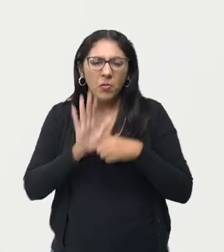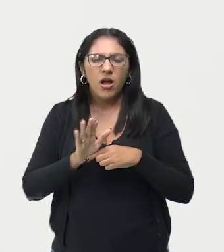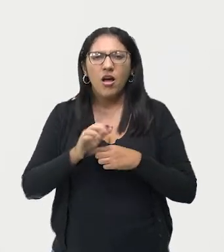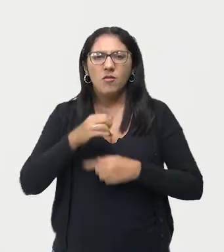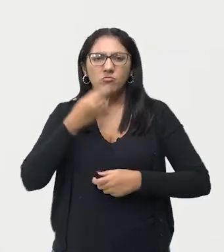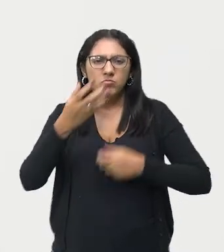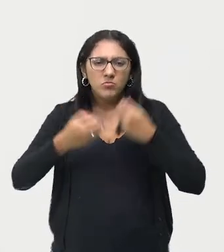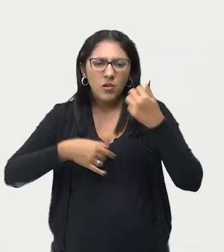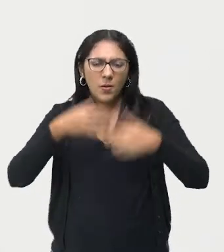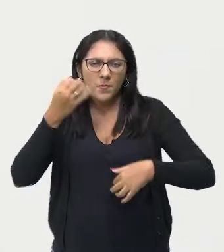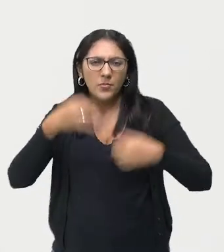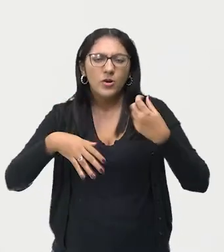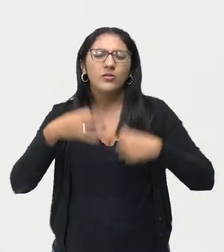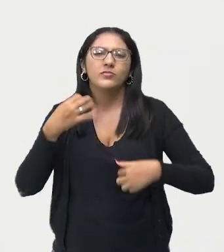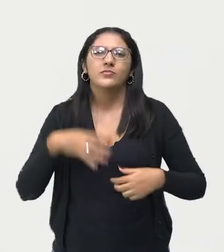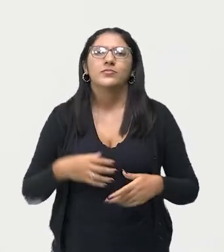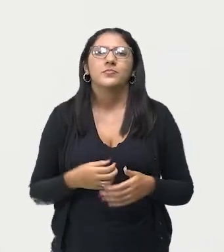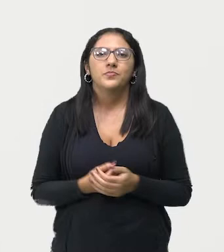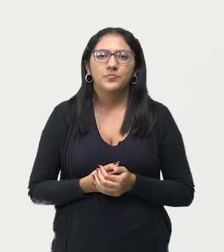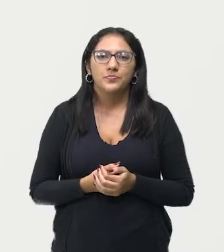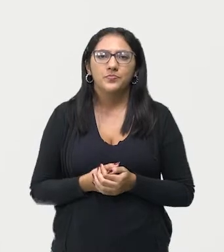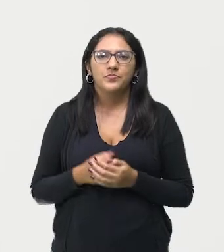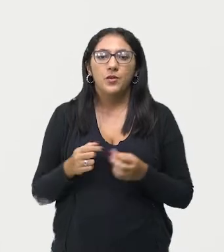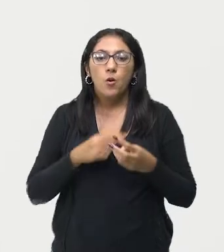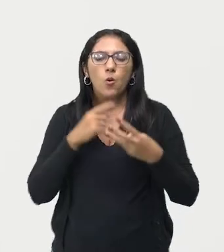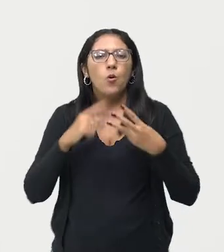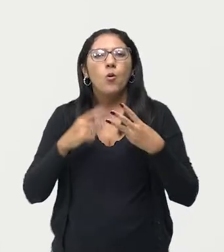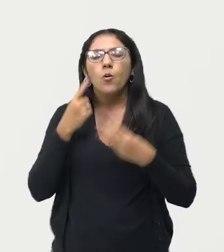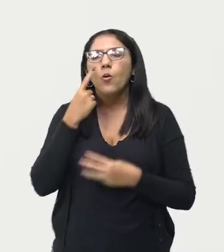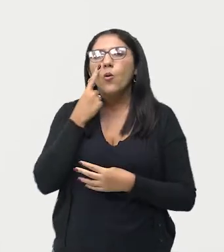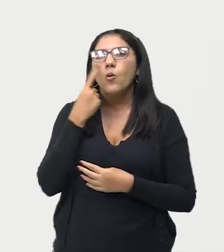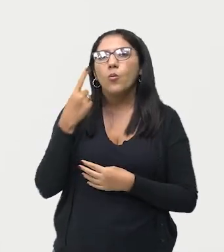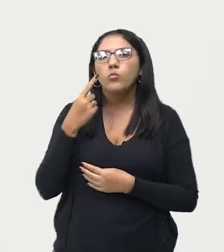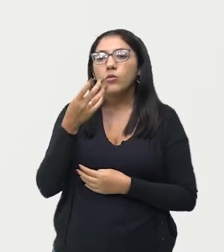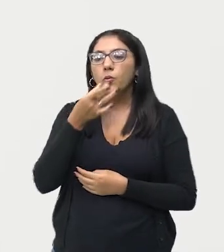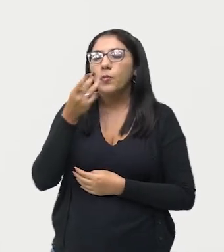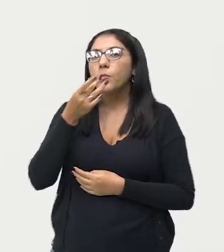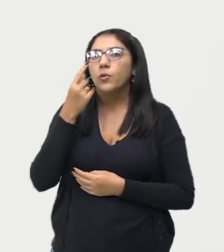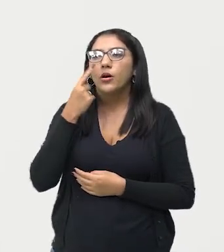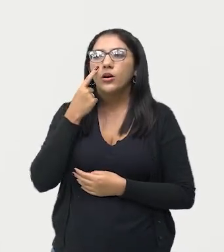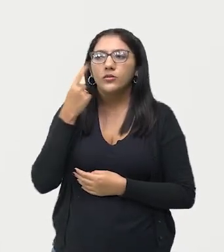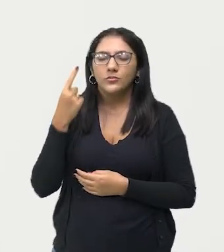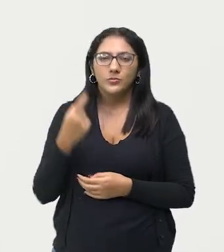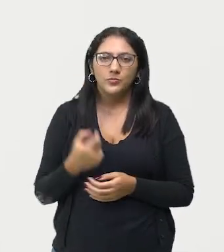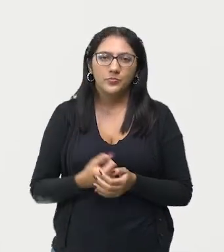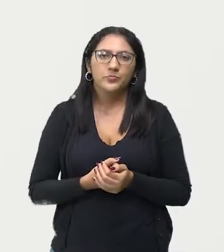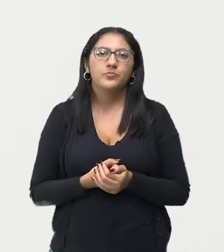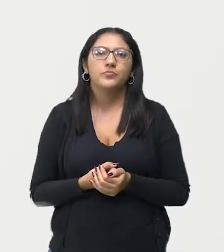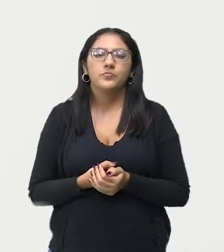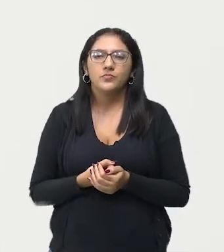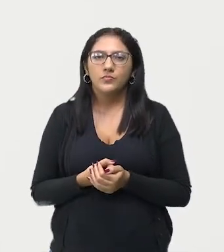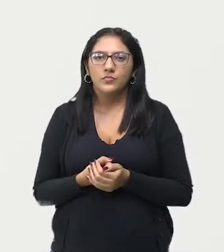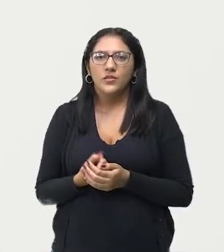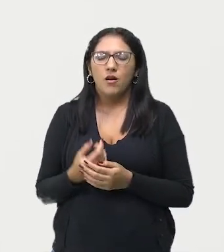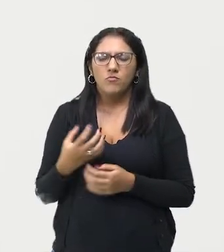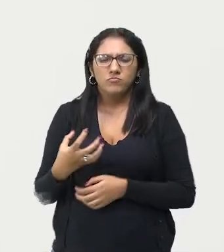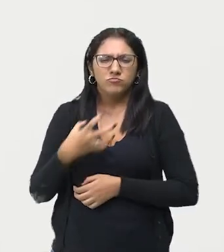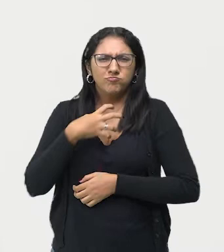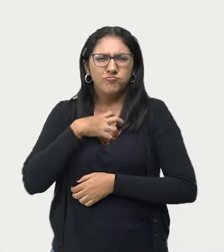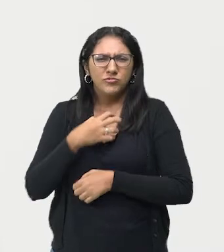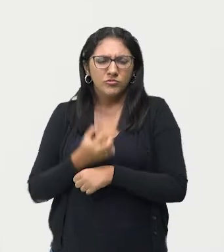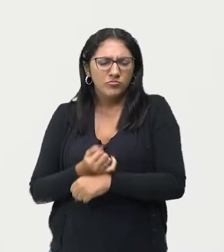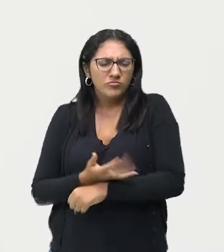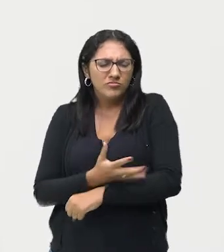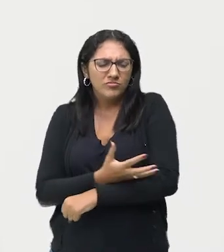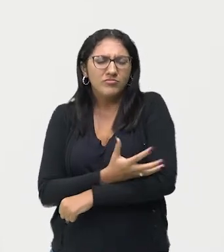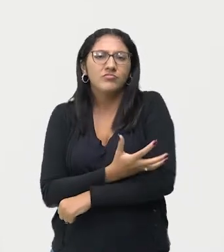E outro momento aqui de opinião dele nesse trecho, de que a narração era emocional, passional e